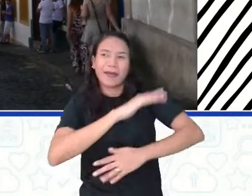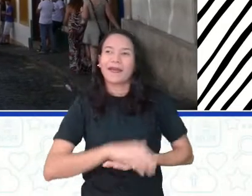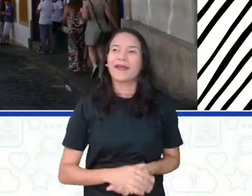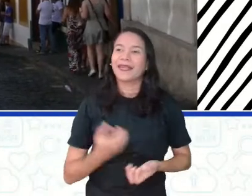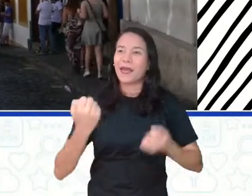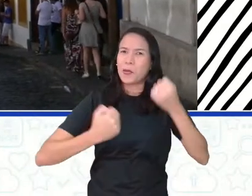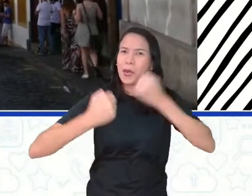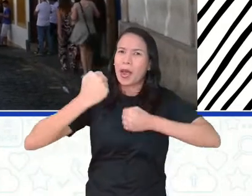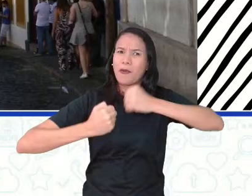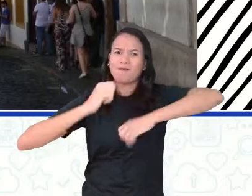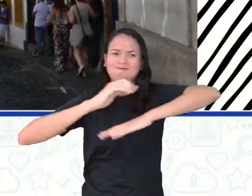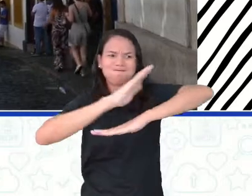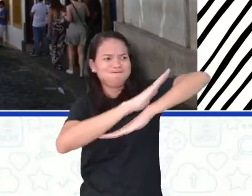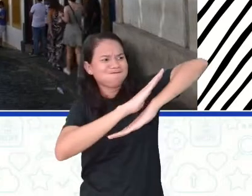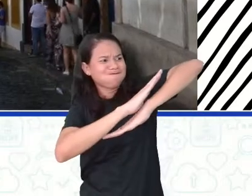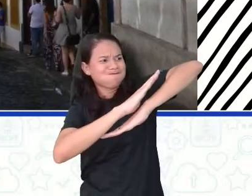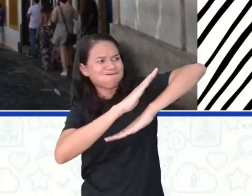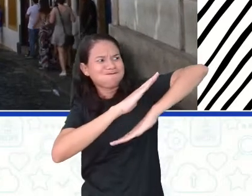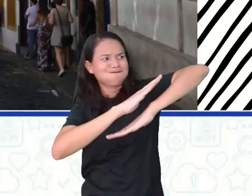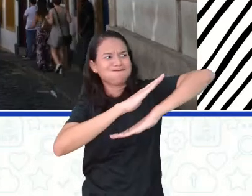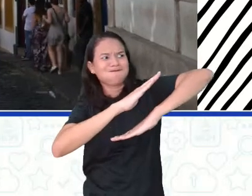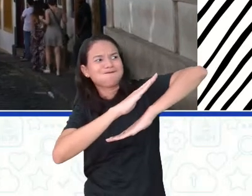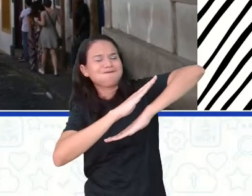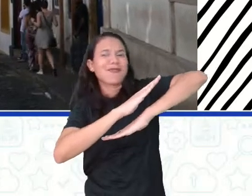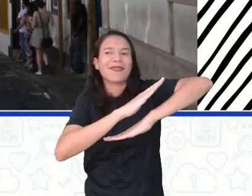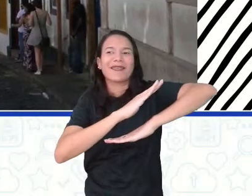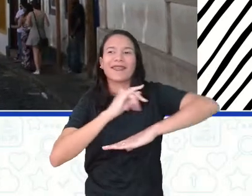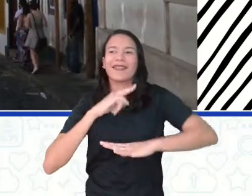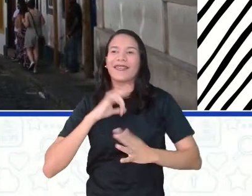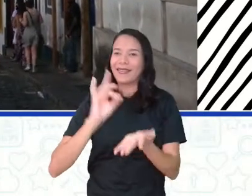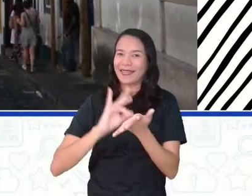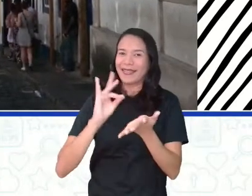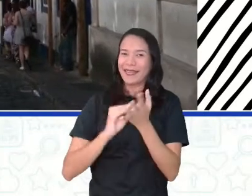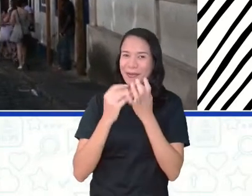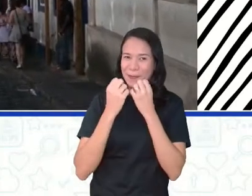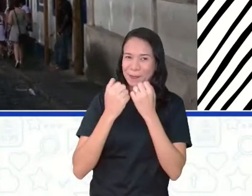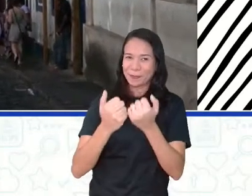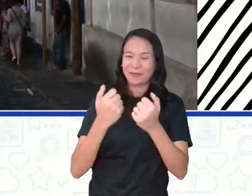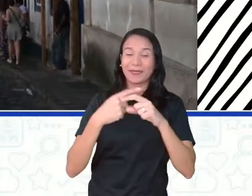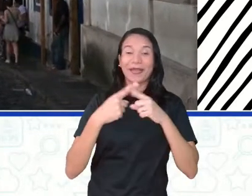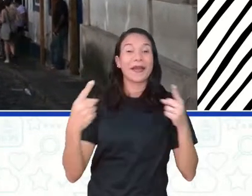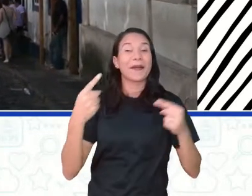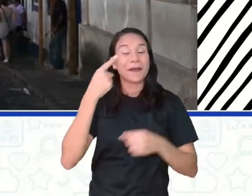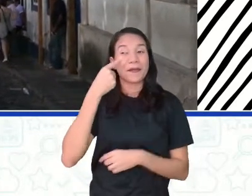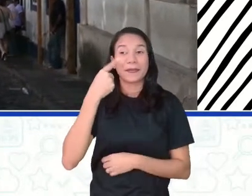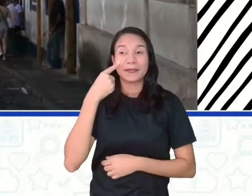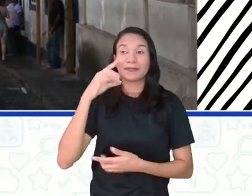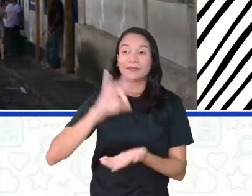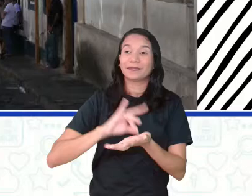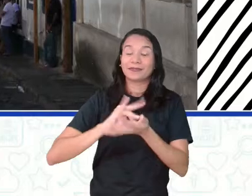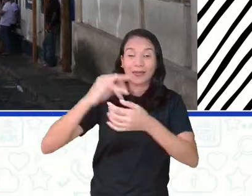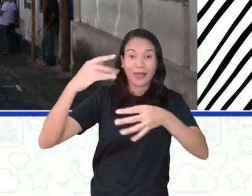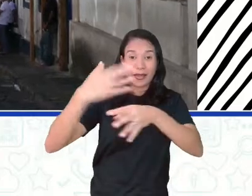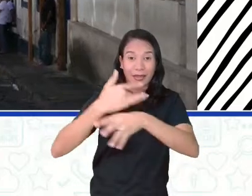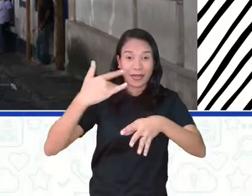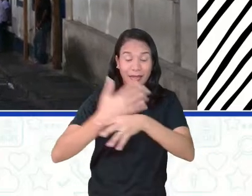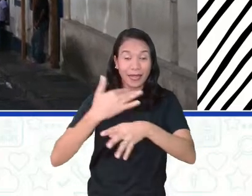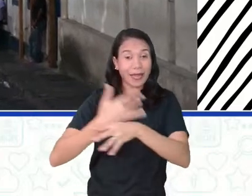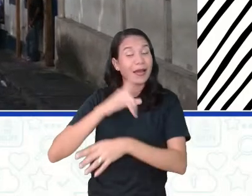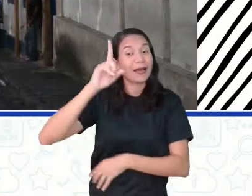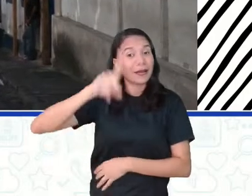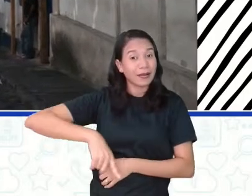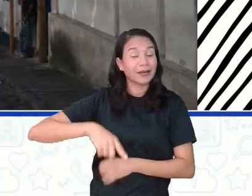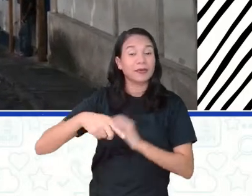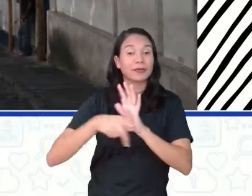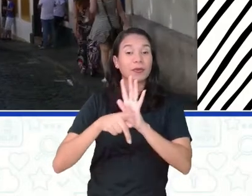aqui. Freio de mão tá bom, né? Tá calibrado. Então, veja, essa cidade aqui é uma